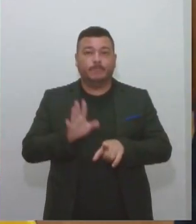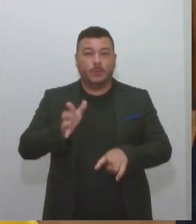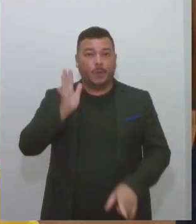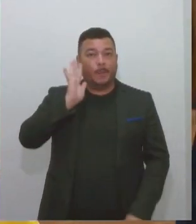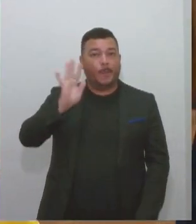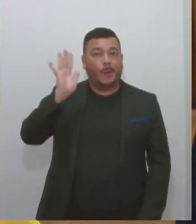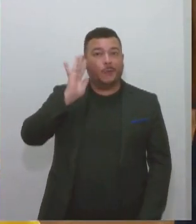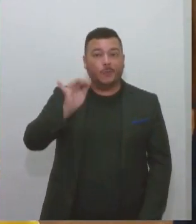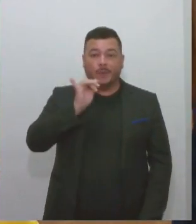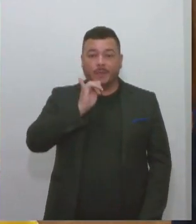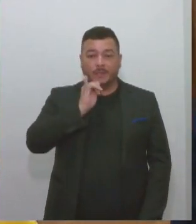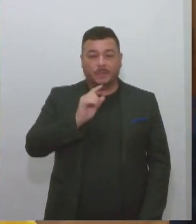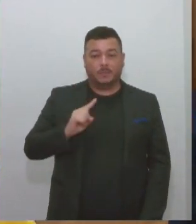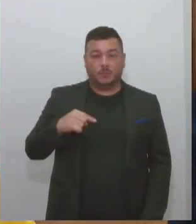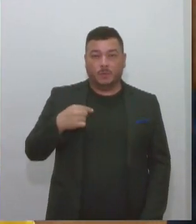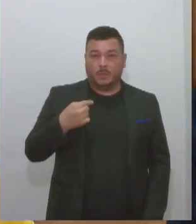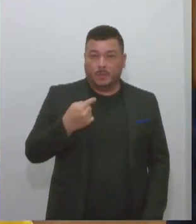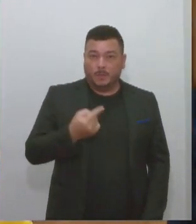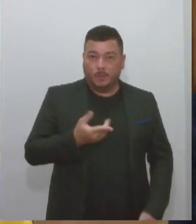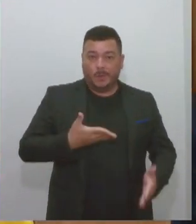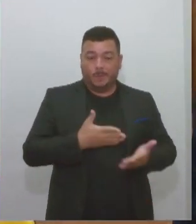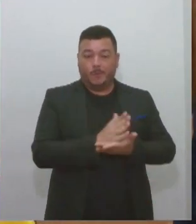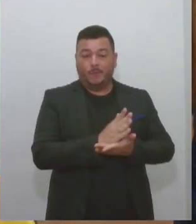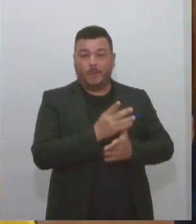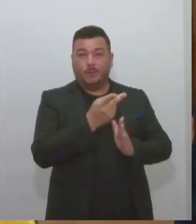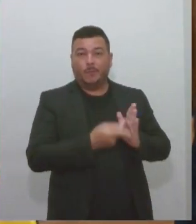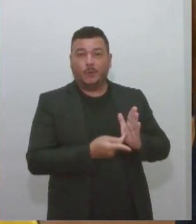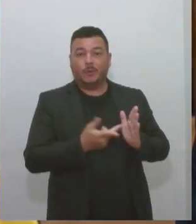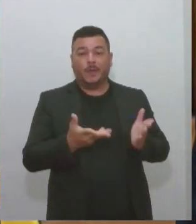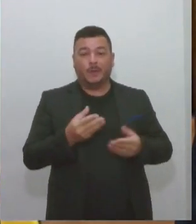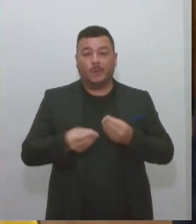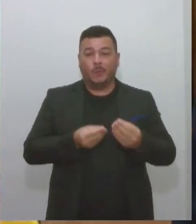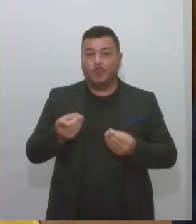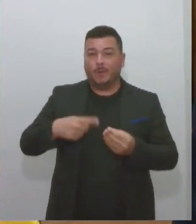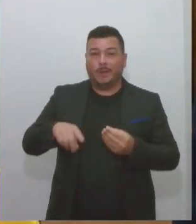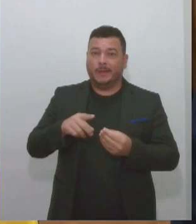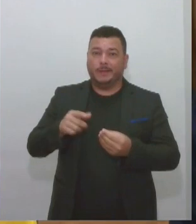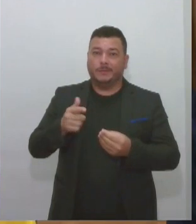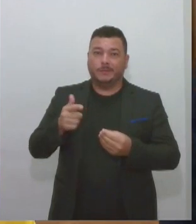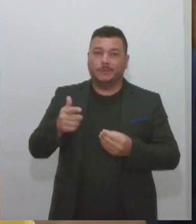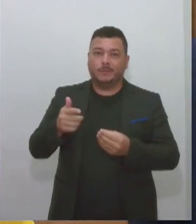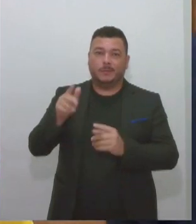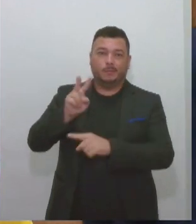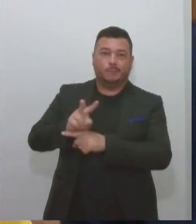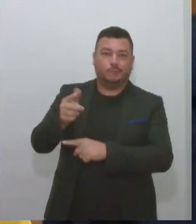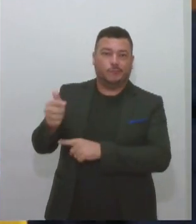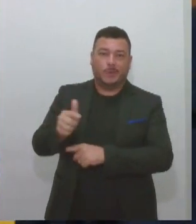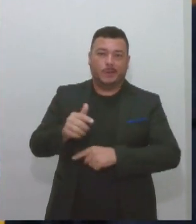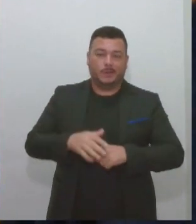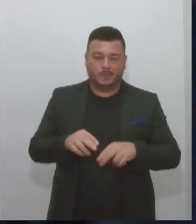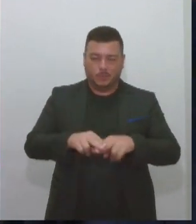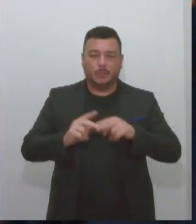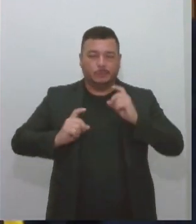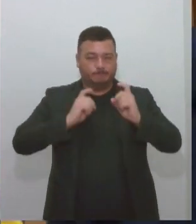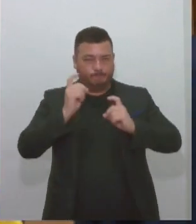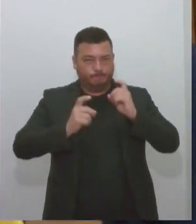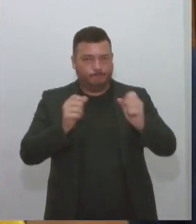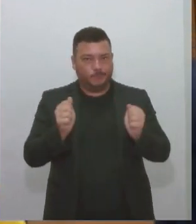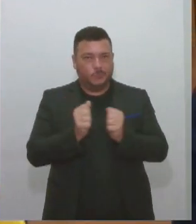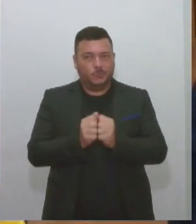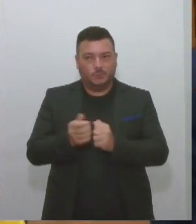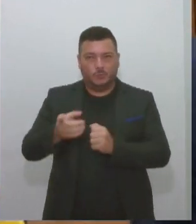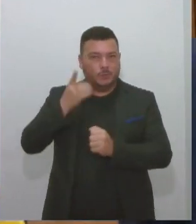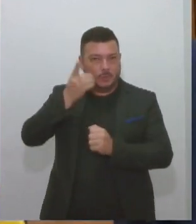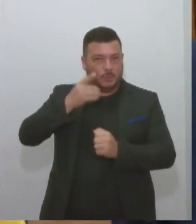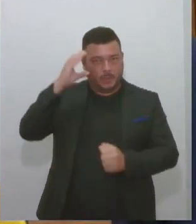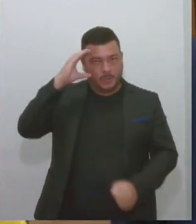depois de aprovado o plano, se fizesse isso, eles ficariam descobertos. Então a gente se preocupou muito com isso. Nós sentamos à mesa, sentamos com a deputada Carminha. A